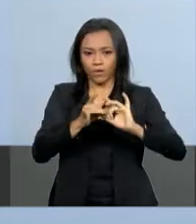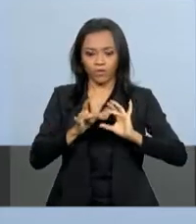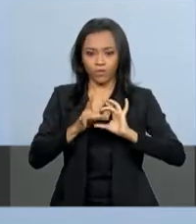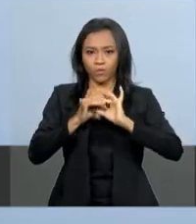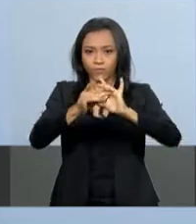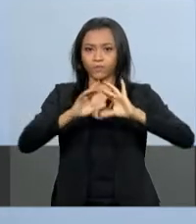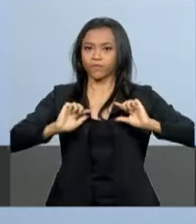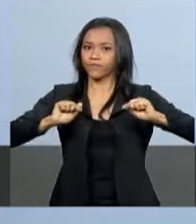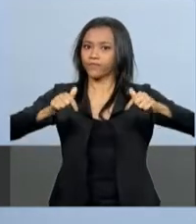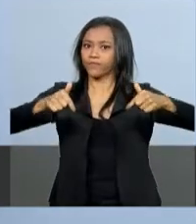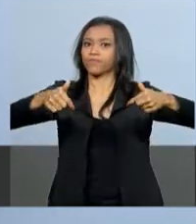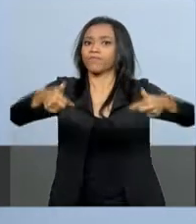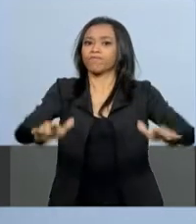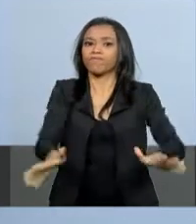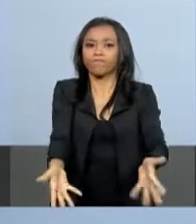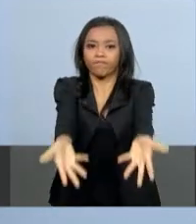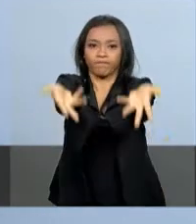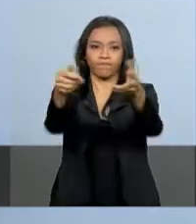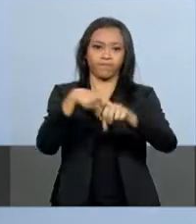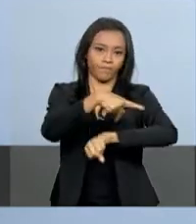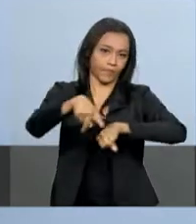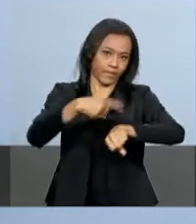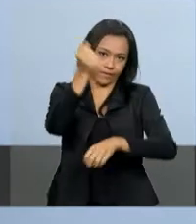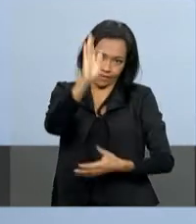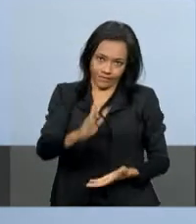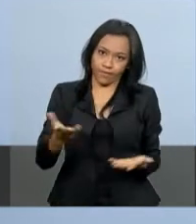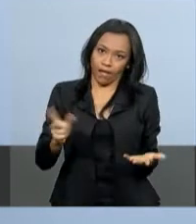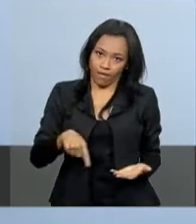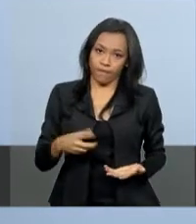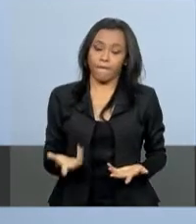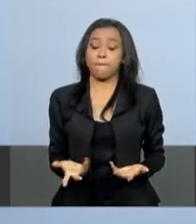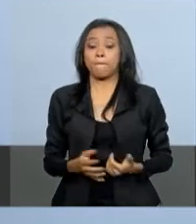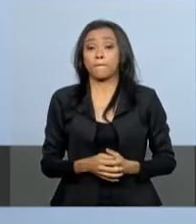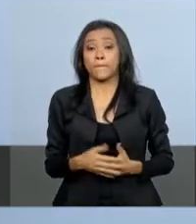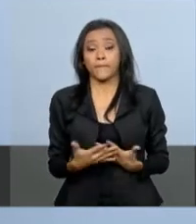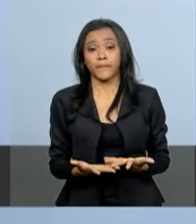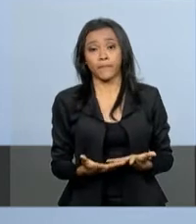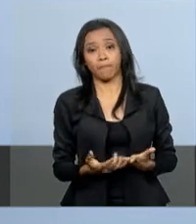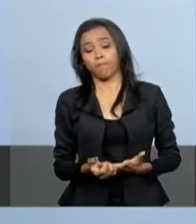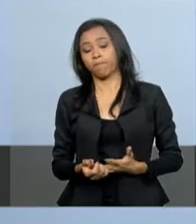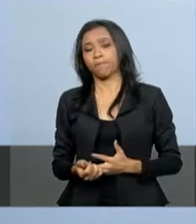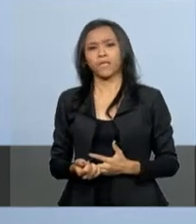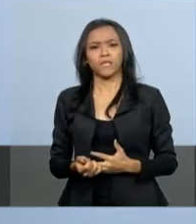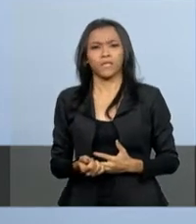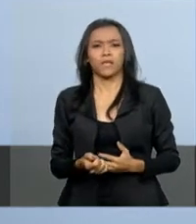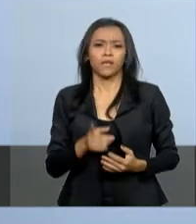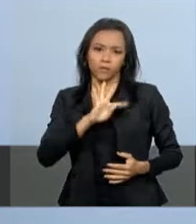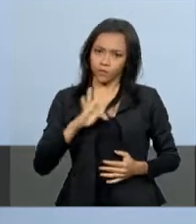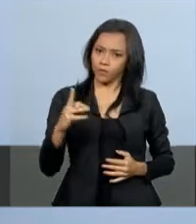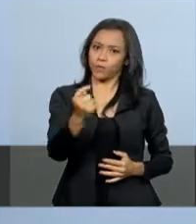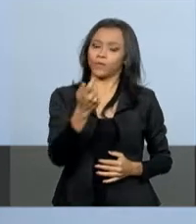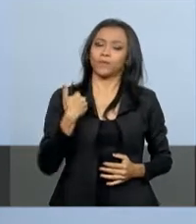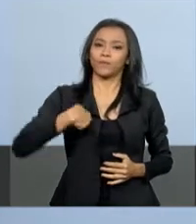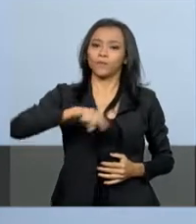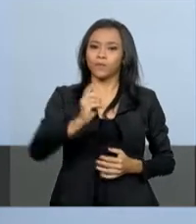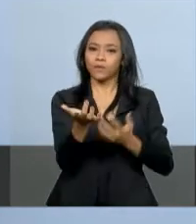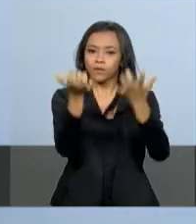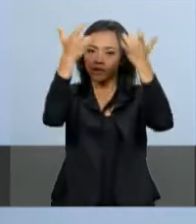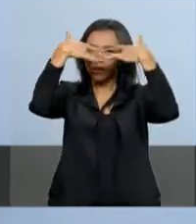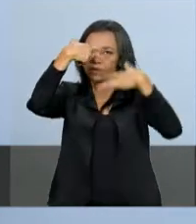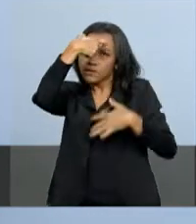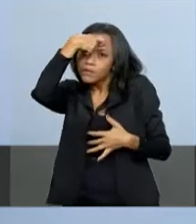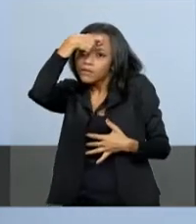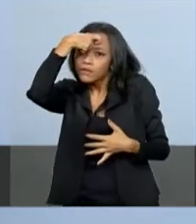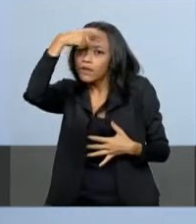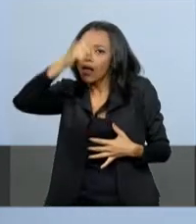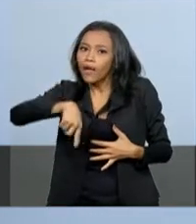o nosso país e portanto é tudo na nossa cabeça é teu